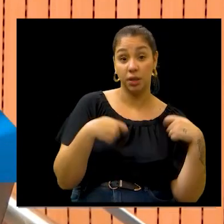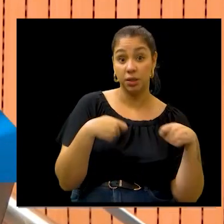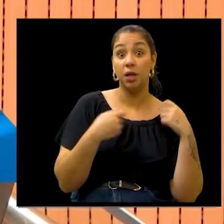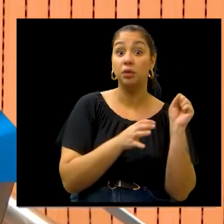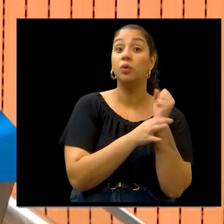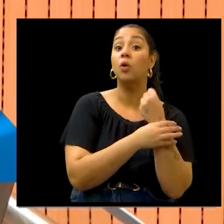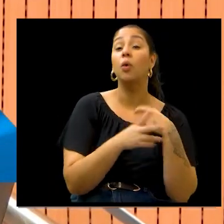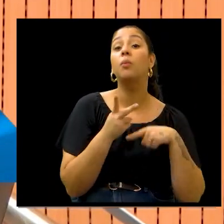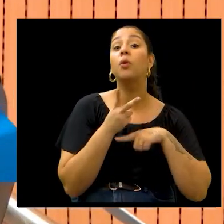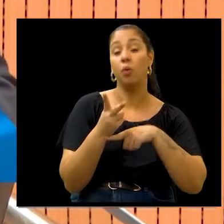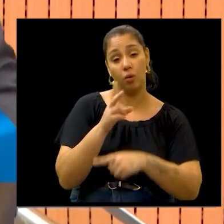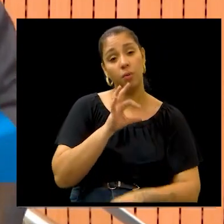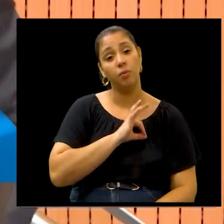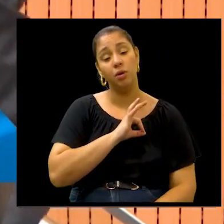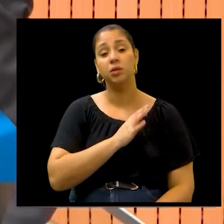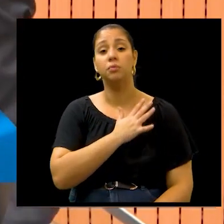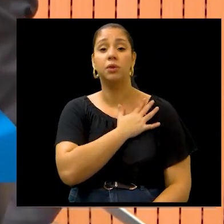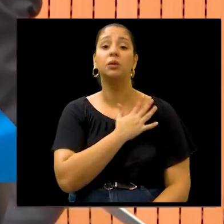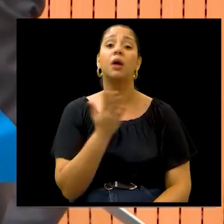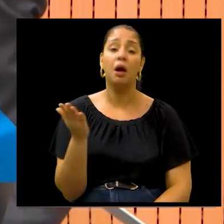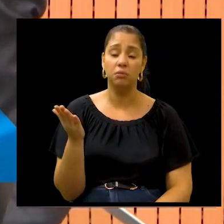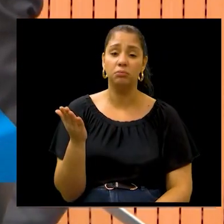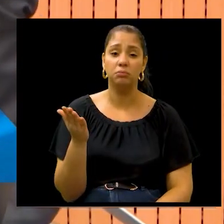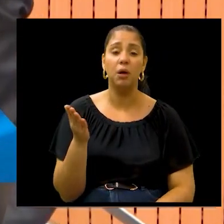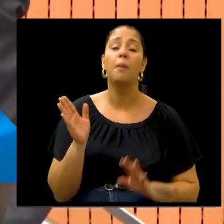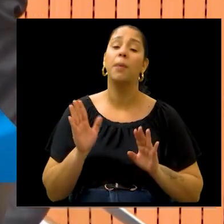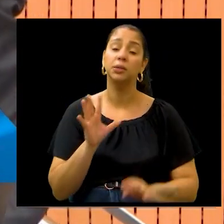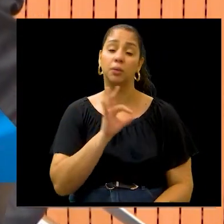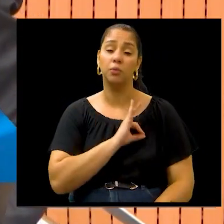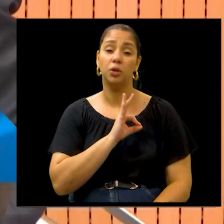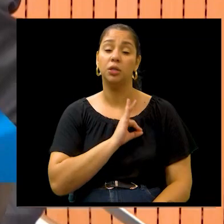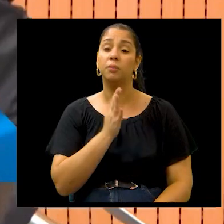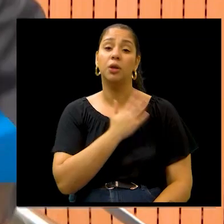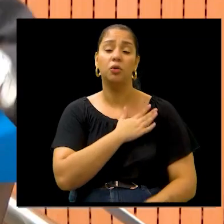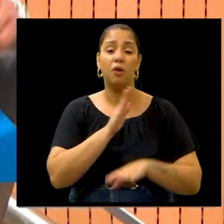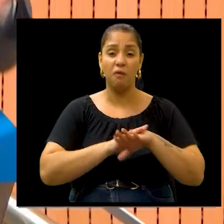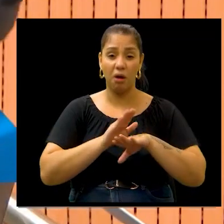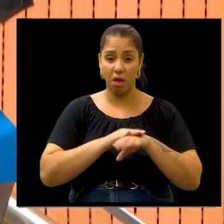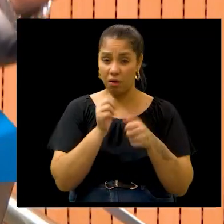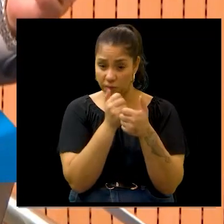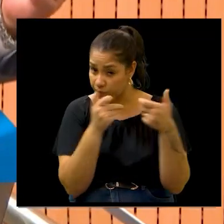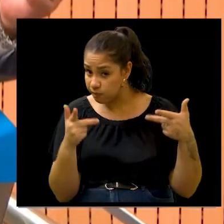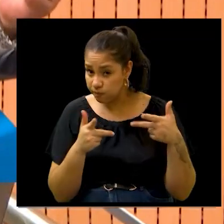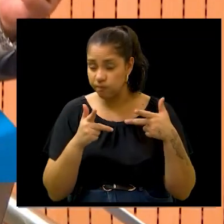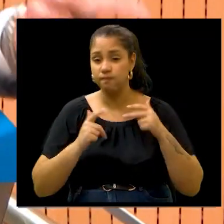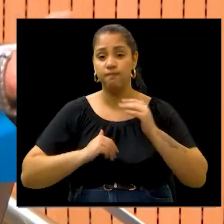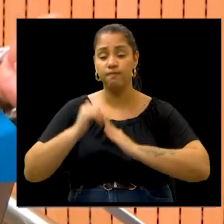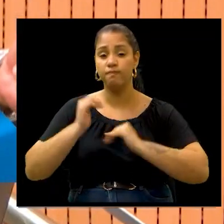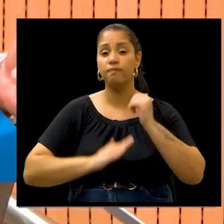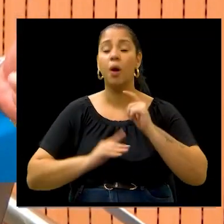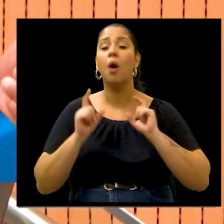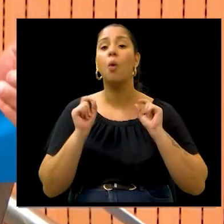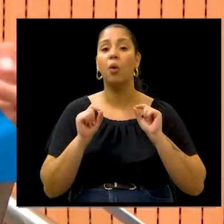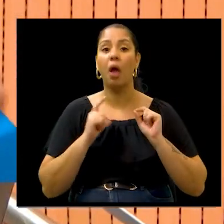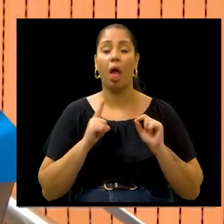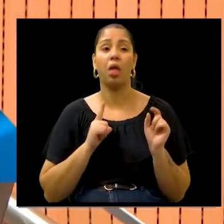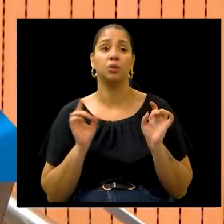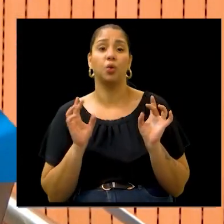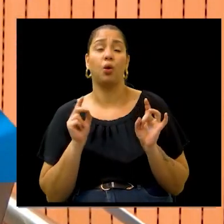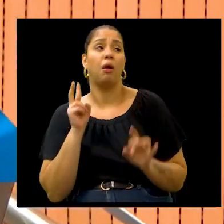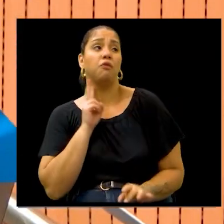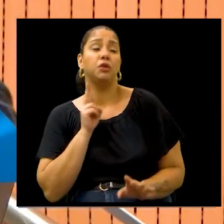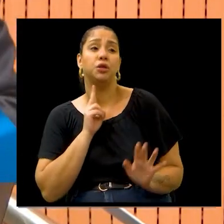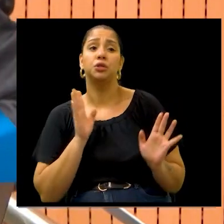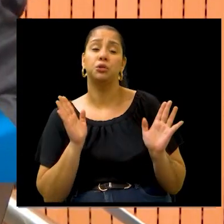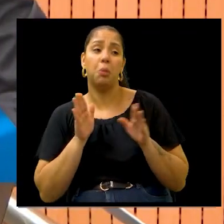quando precisa de segurança, ela procura a polícia militar. É que quando a polícia militar faz uma ação,